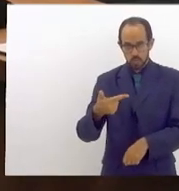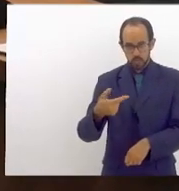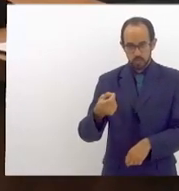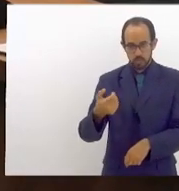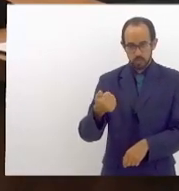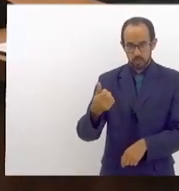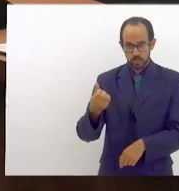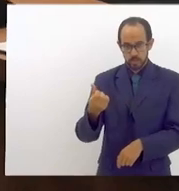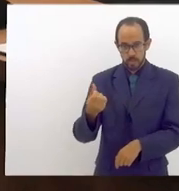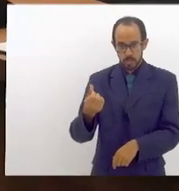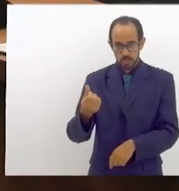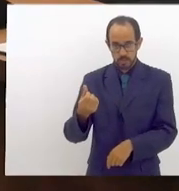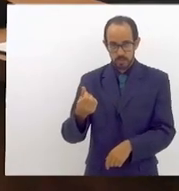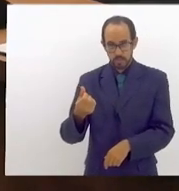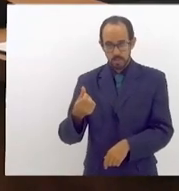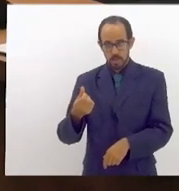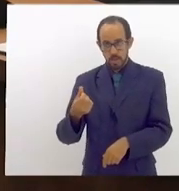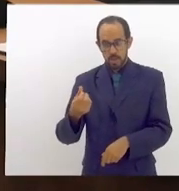descapitalização